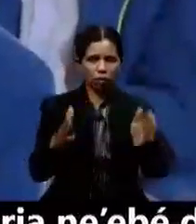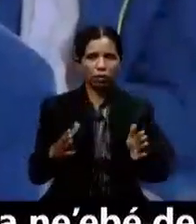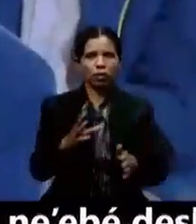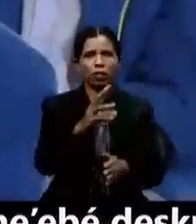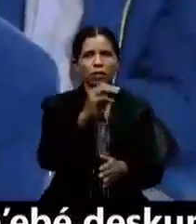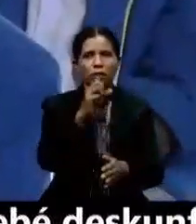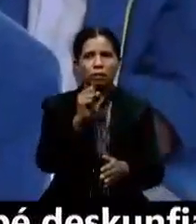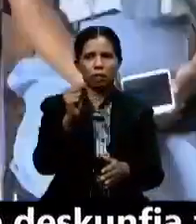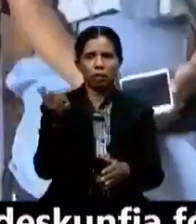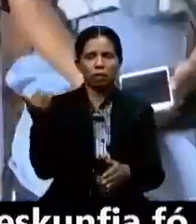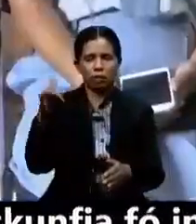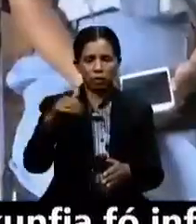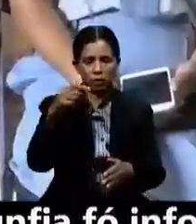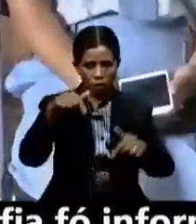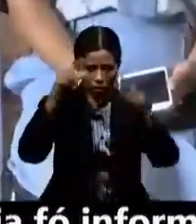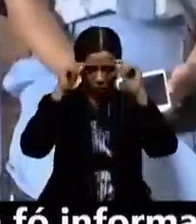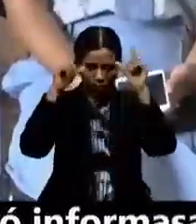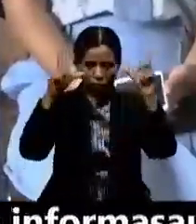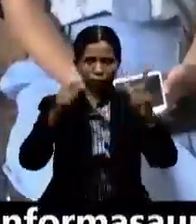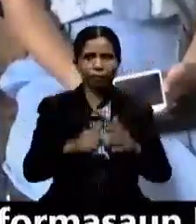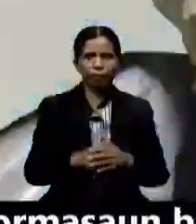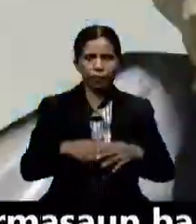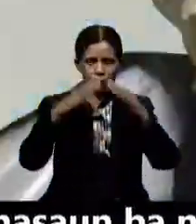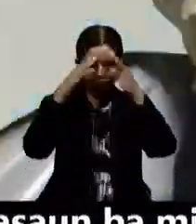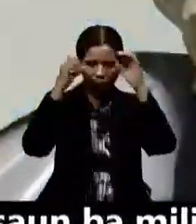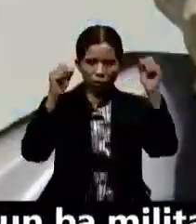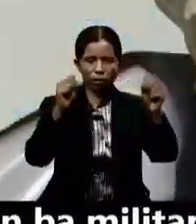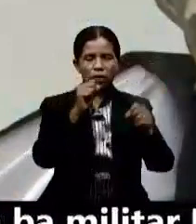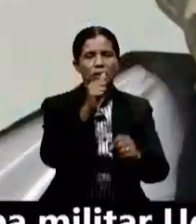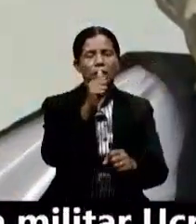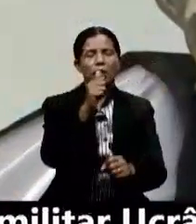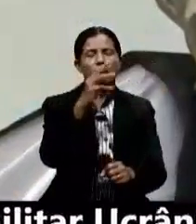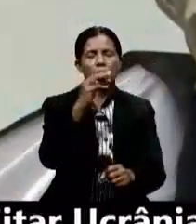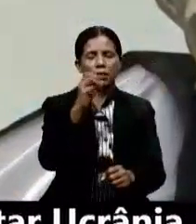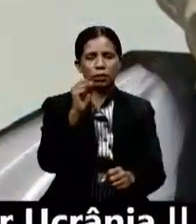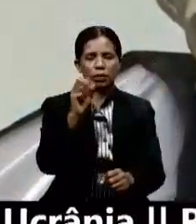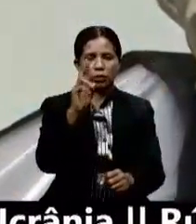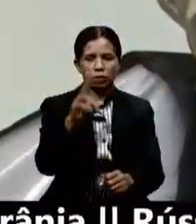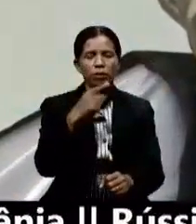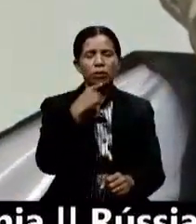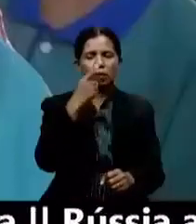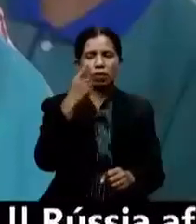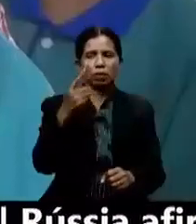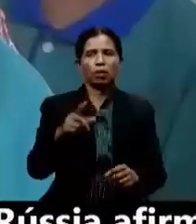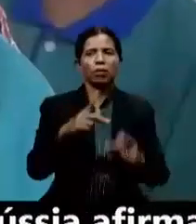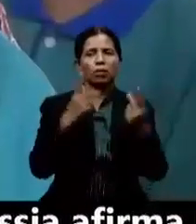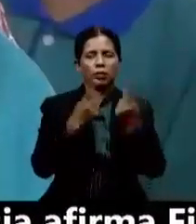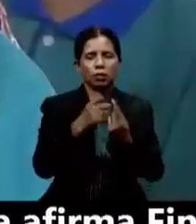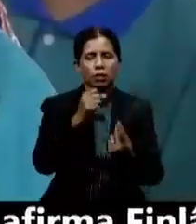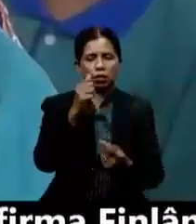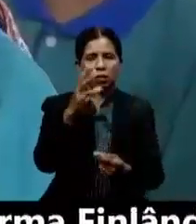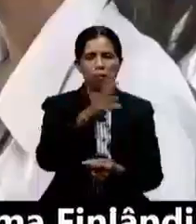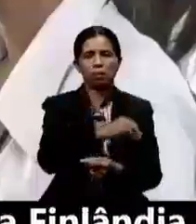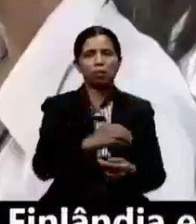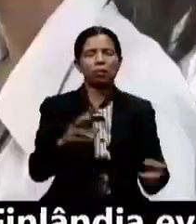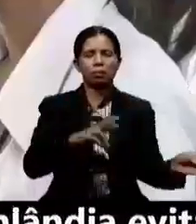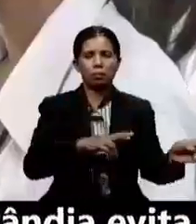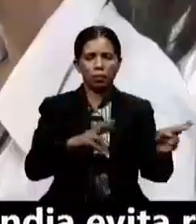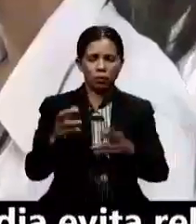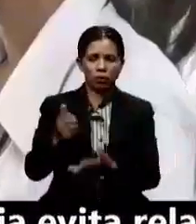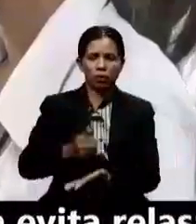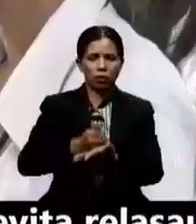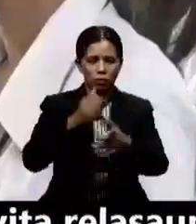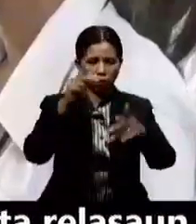secundária sira iha Timor Leste. Presidente Samsung Electronic New Zealand informa companhia Samsung New Zealand pronto apoio